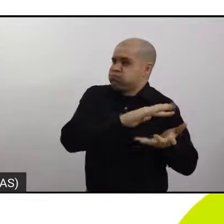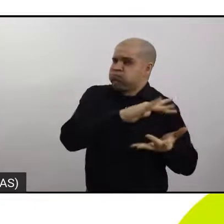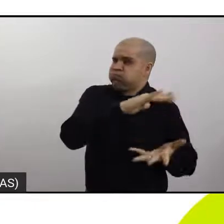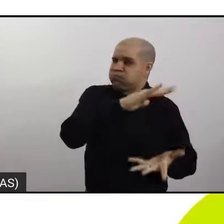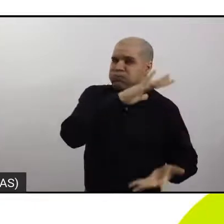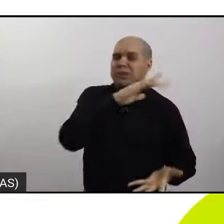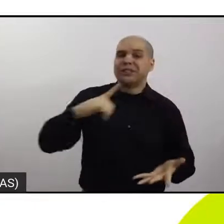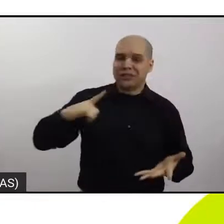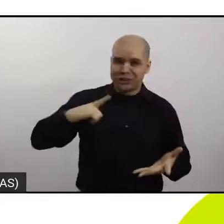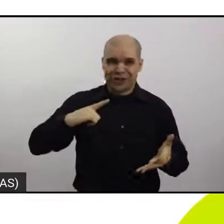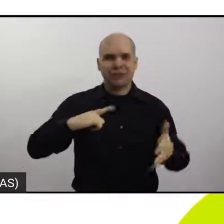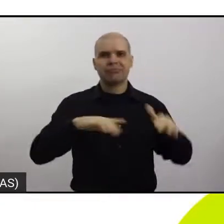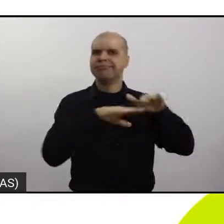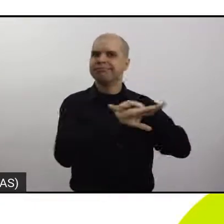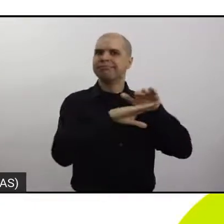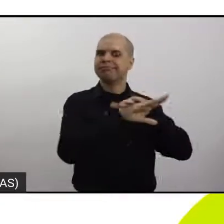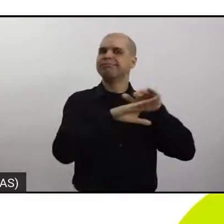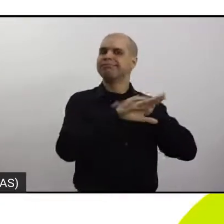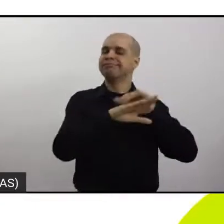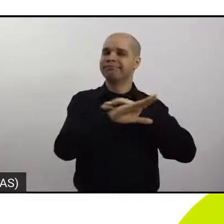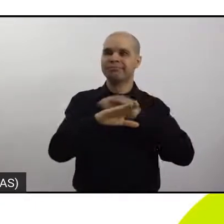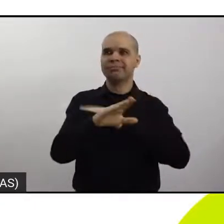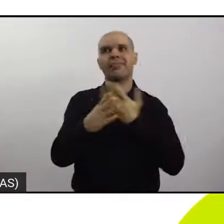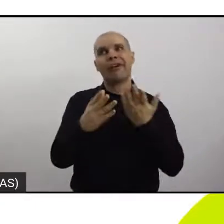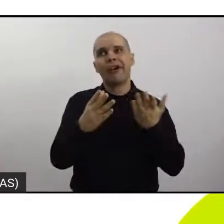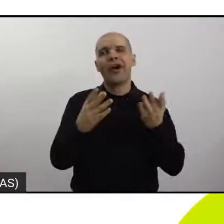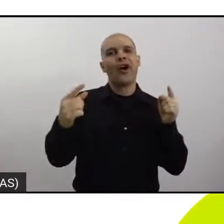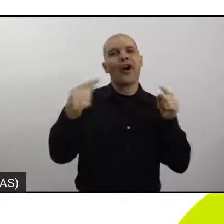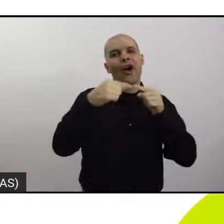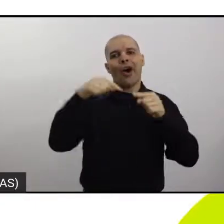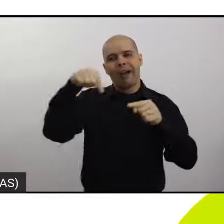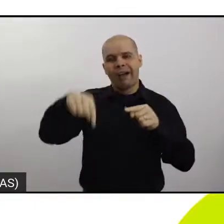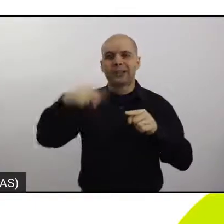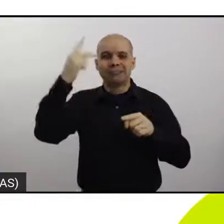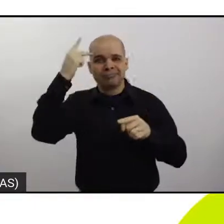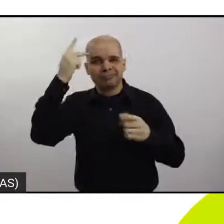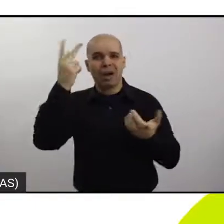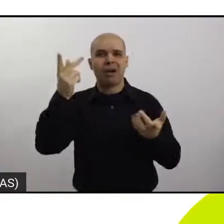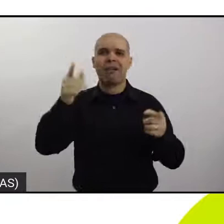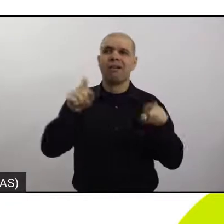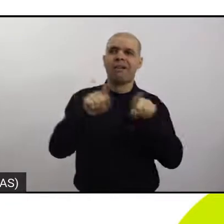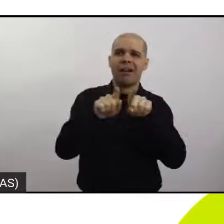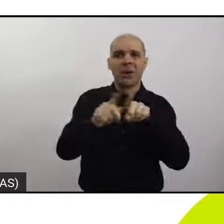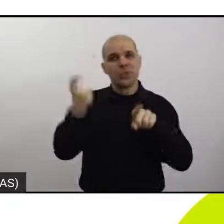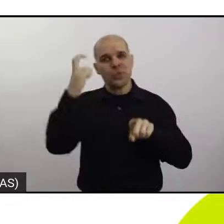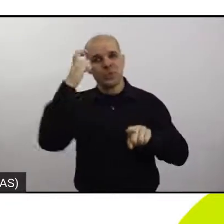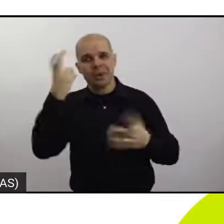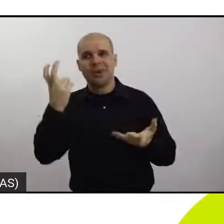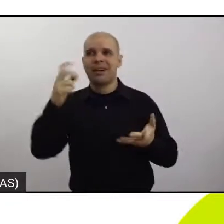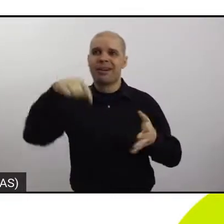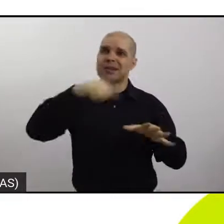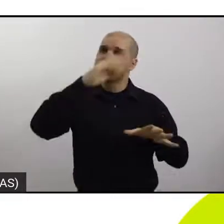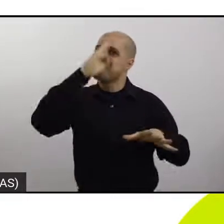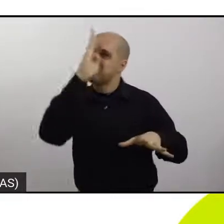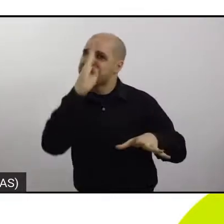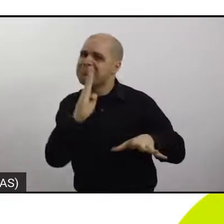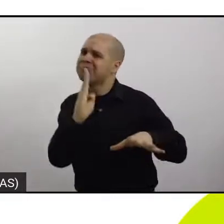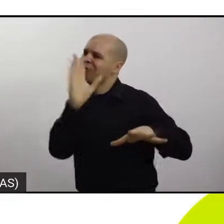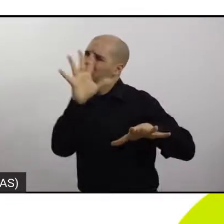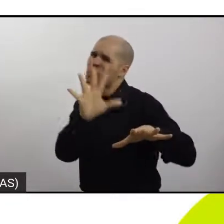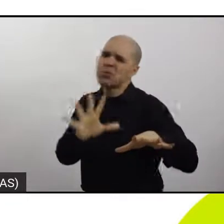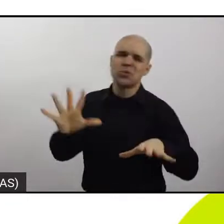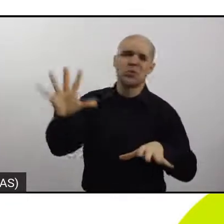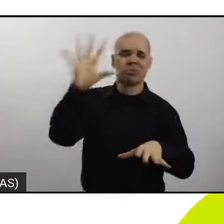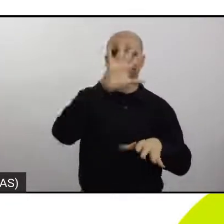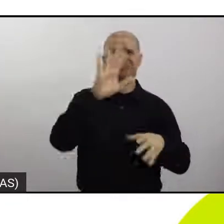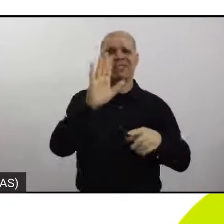de diversos assuntos relacionados à nossa cidade, à nossa cultura, ao nosso país. E essa falar de